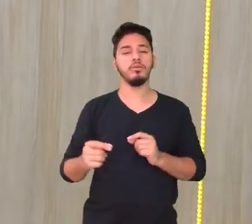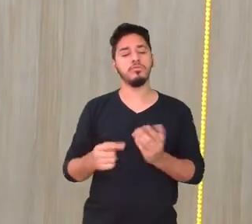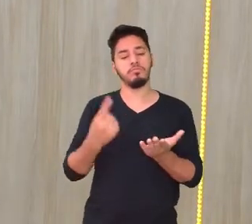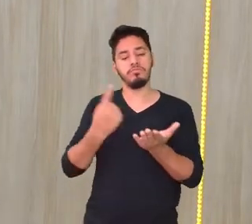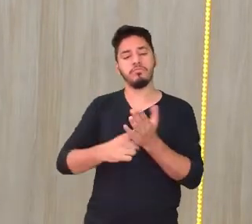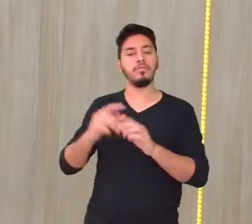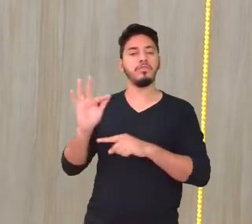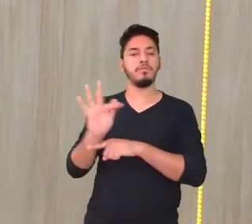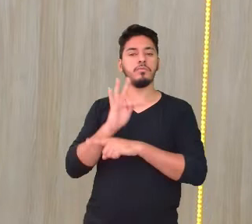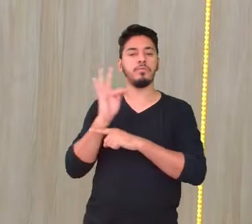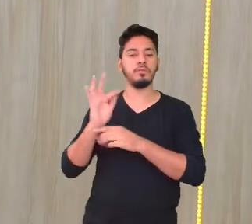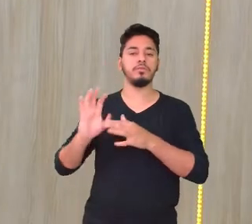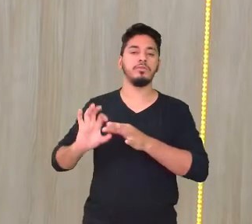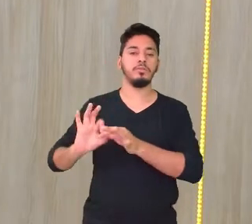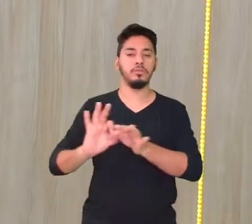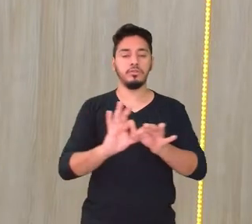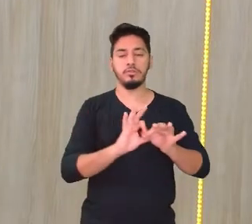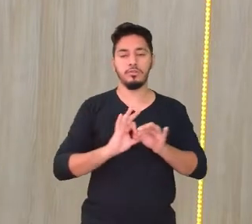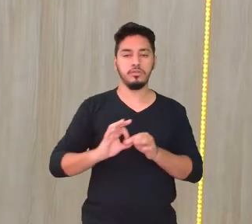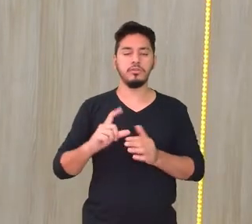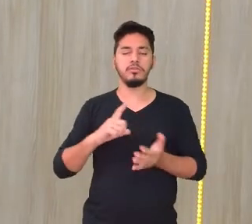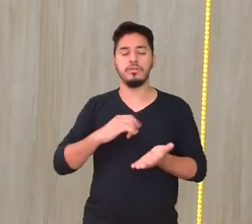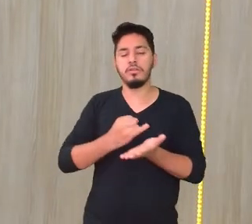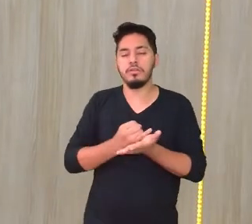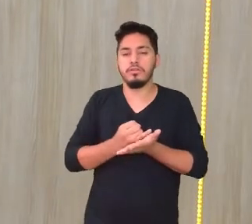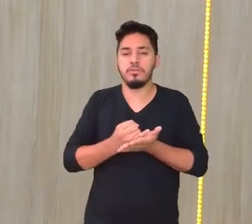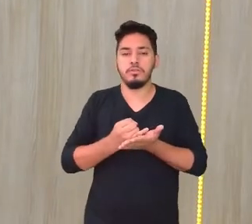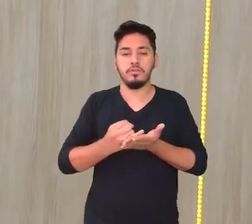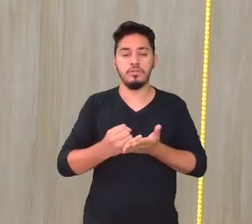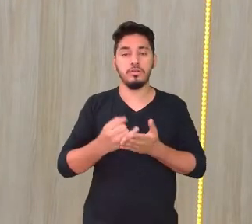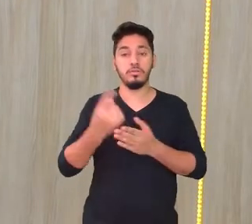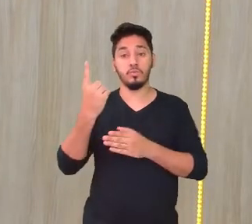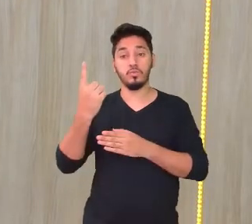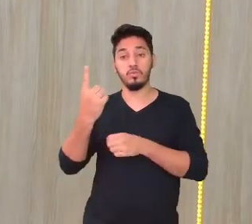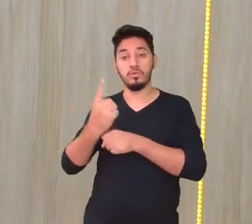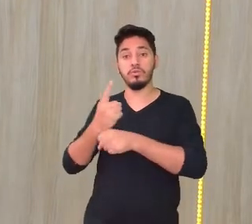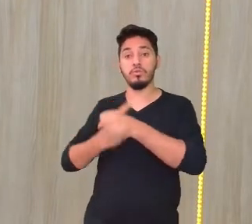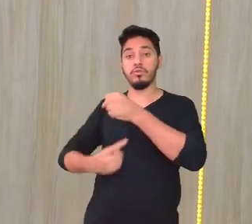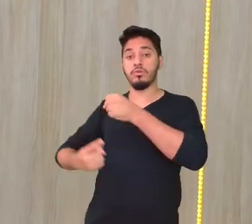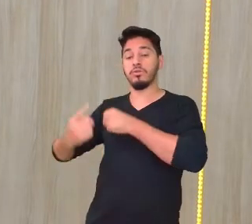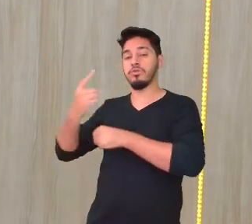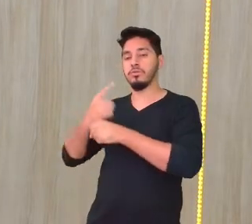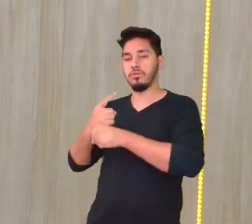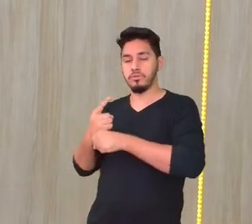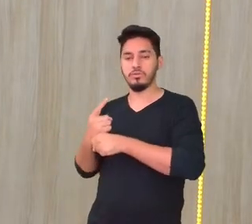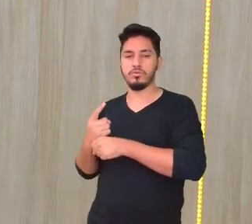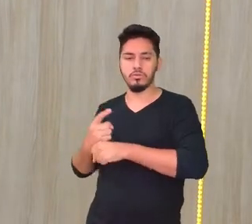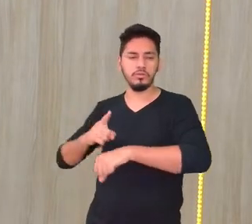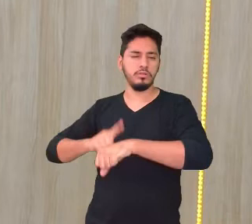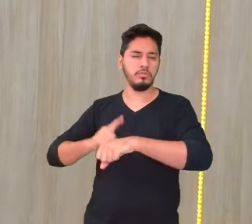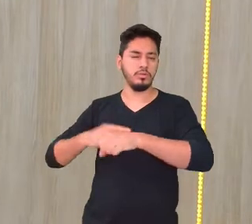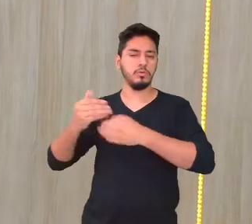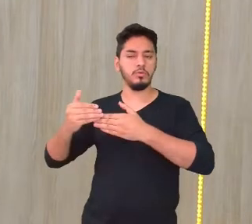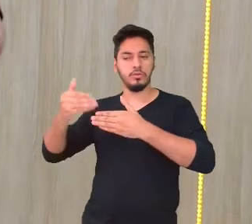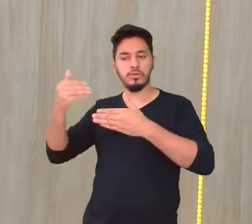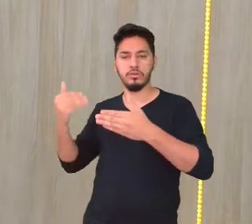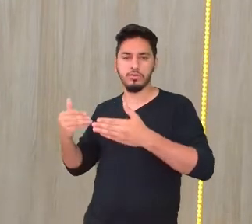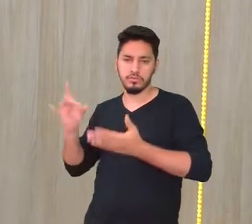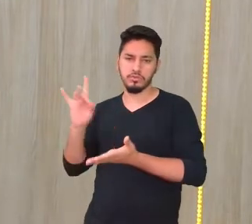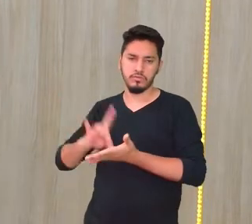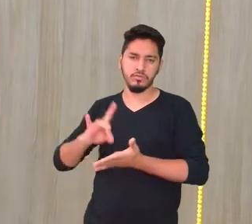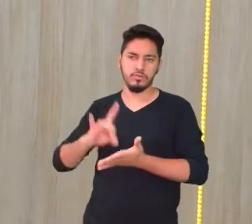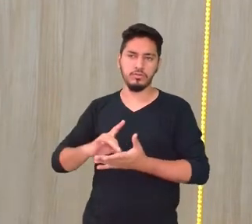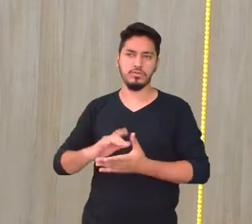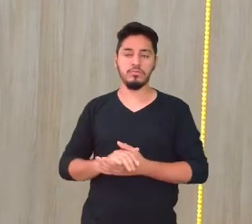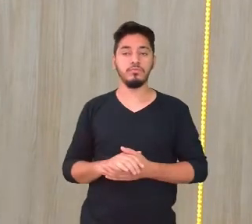essa aliança, né, que tinha sido iniciada um ano antes, né, um tempinho antes na realidade,